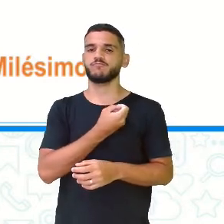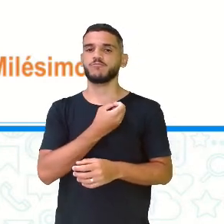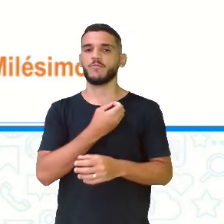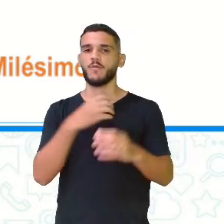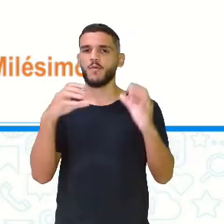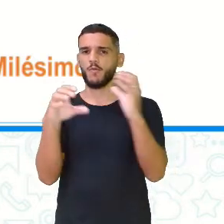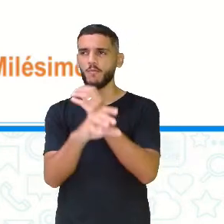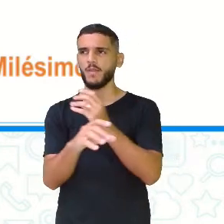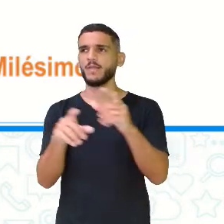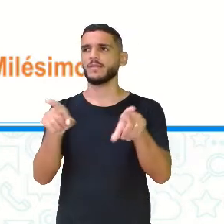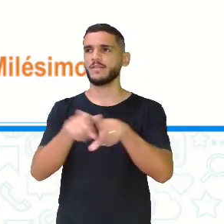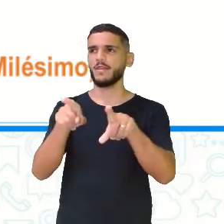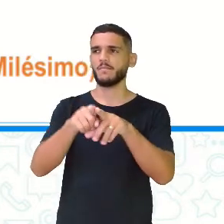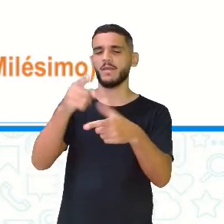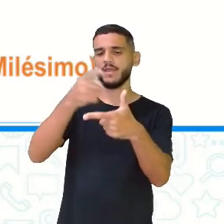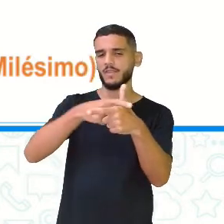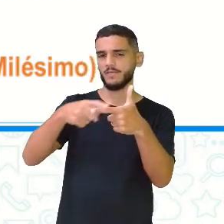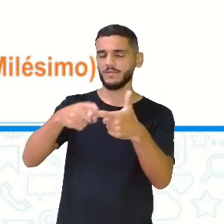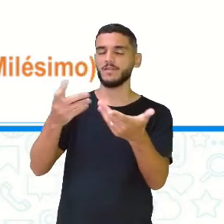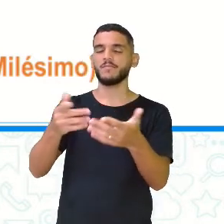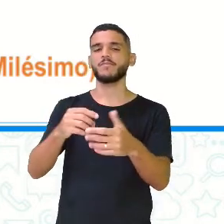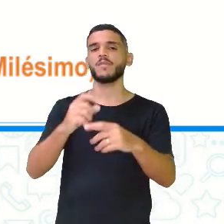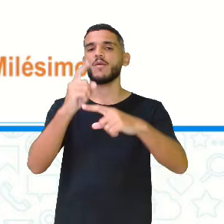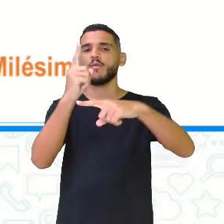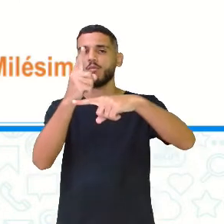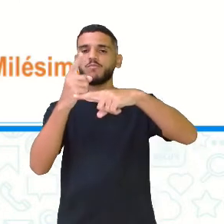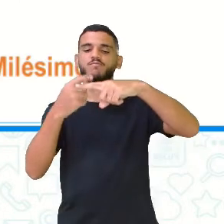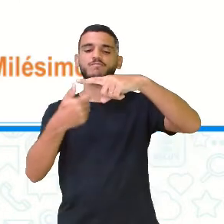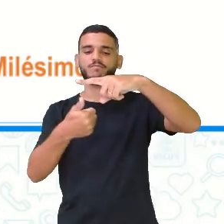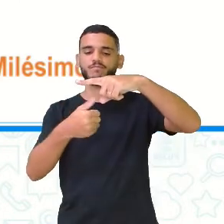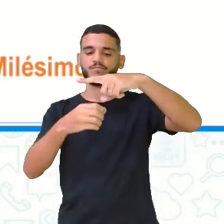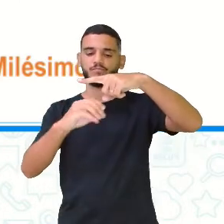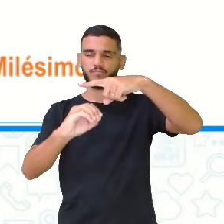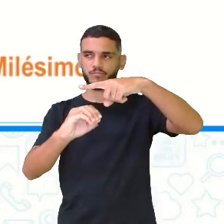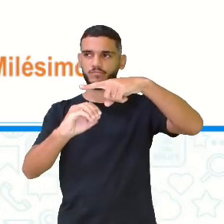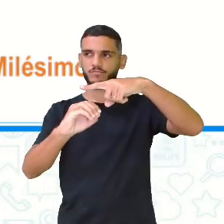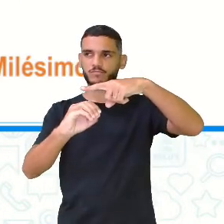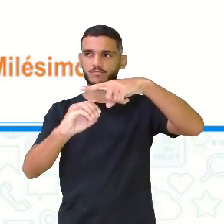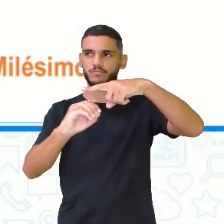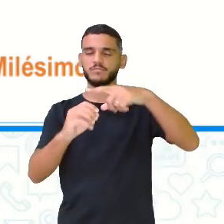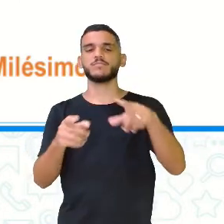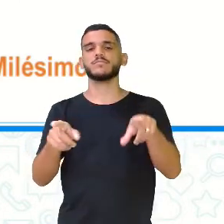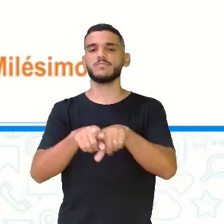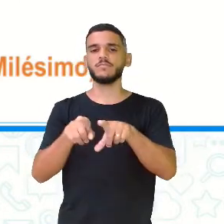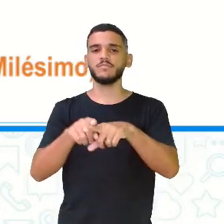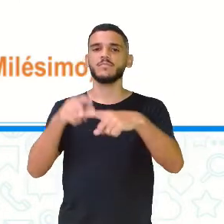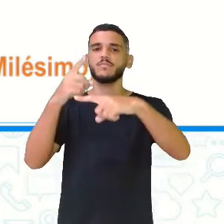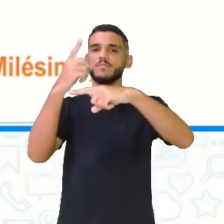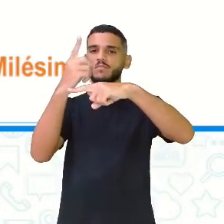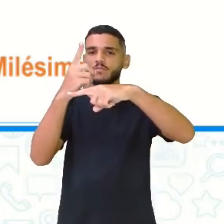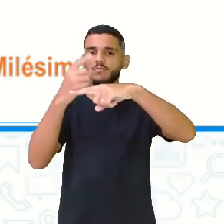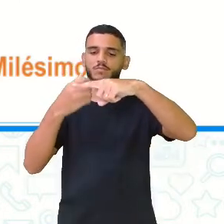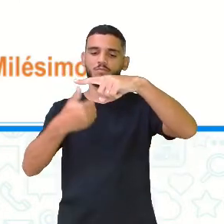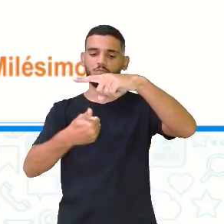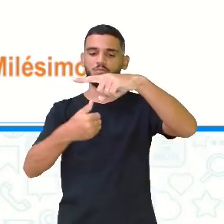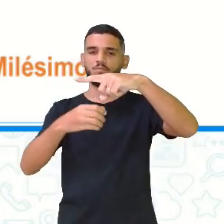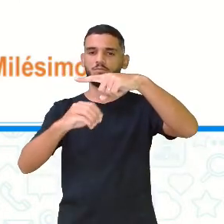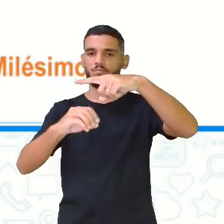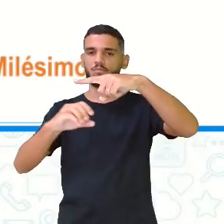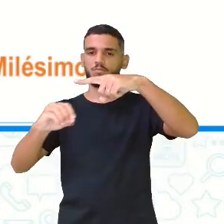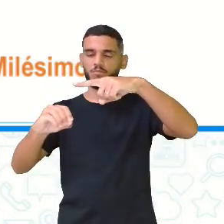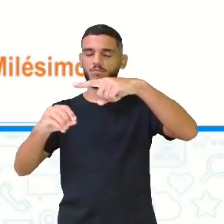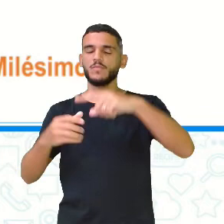divisões aí, ó. 1/10, 1/100, centésimo, que tem tudo a ver com o nosso